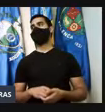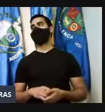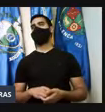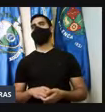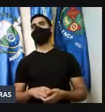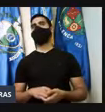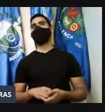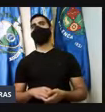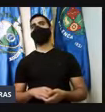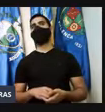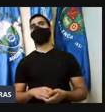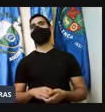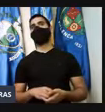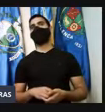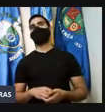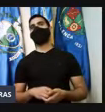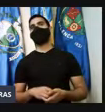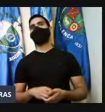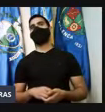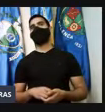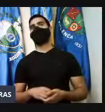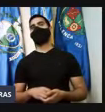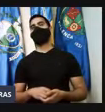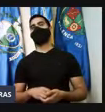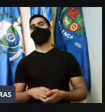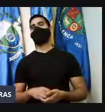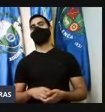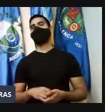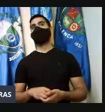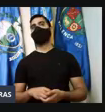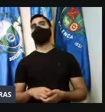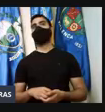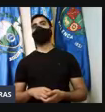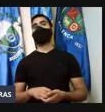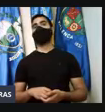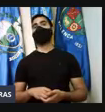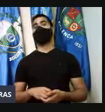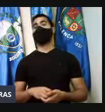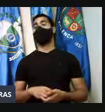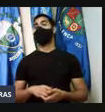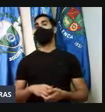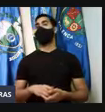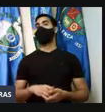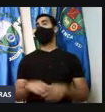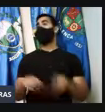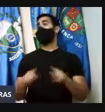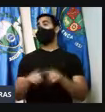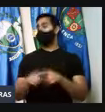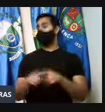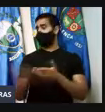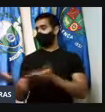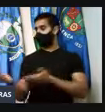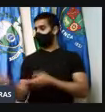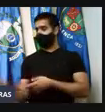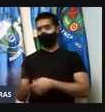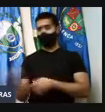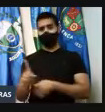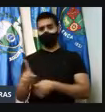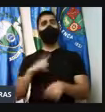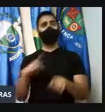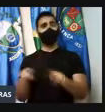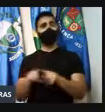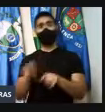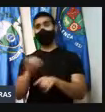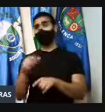David Barbosa Nogueira. Presidente, convocação e ainda que na convocação conste as